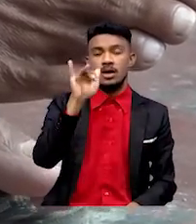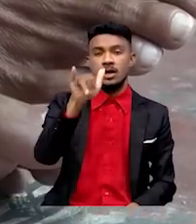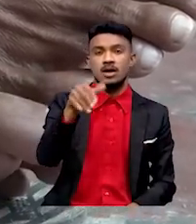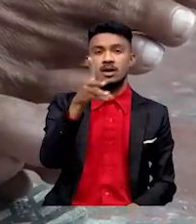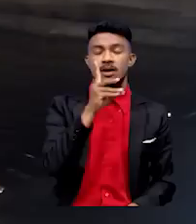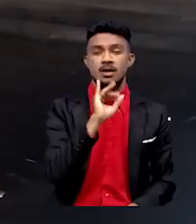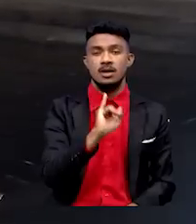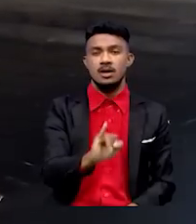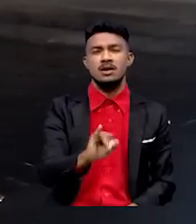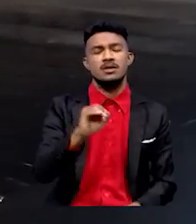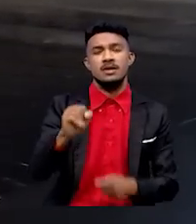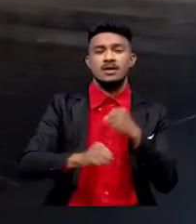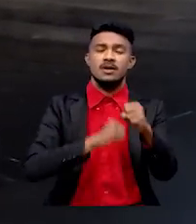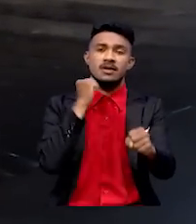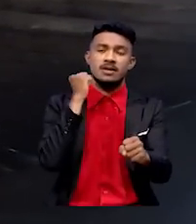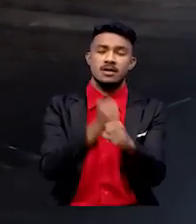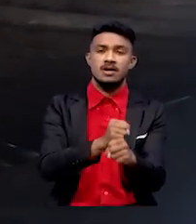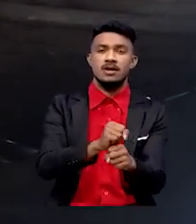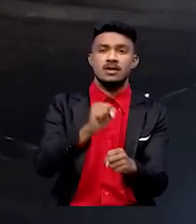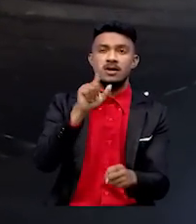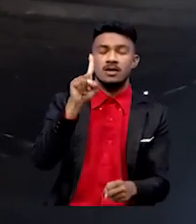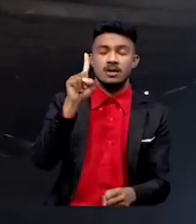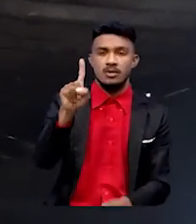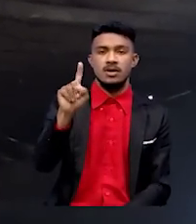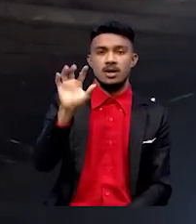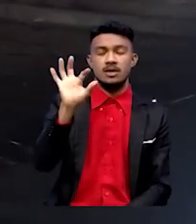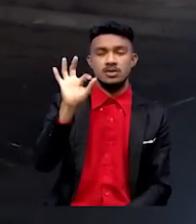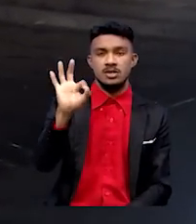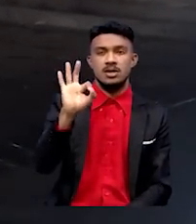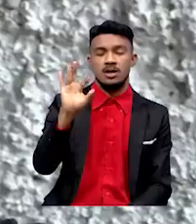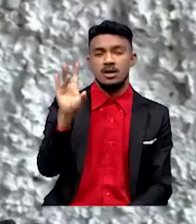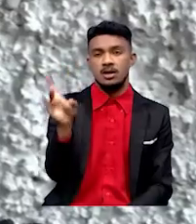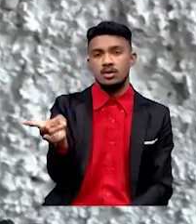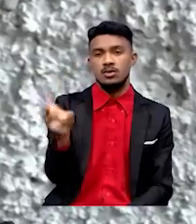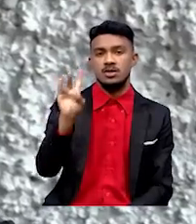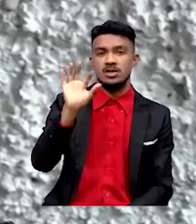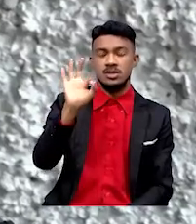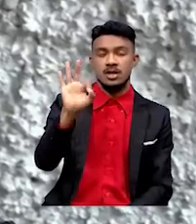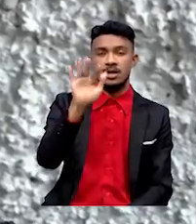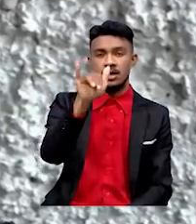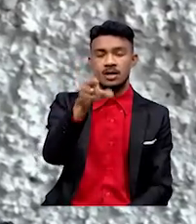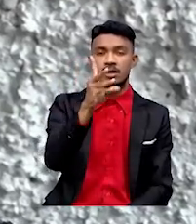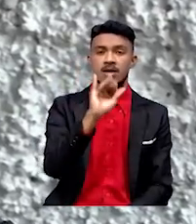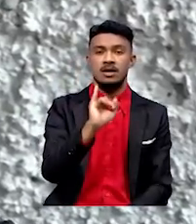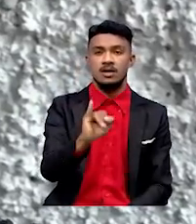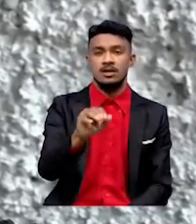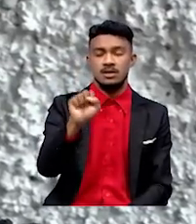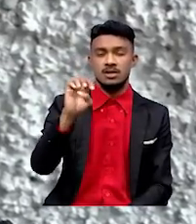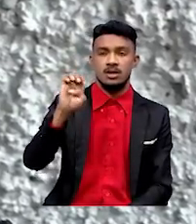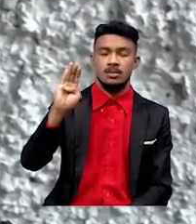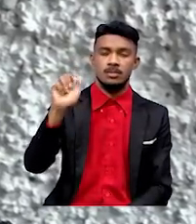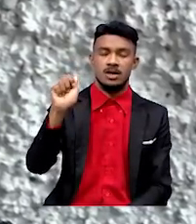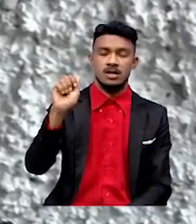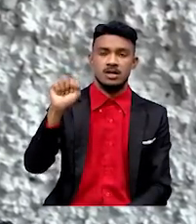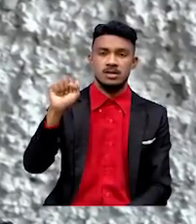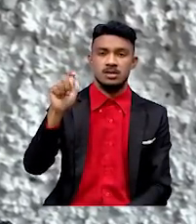desde tinan rihun ida, atusia hitunulu resensia. Sebastião, conhece ne